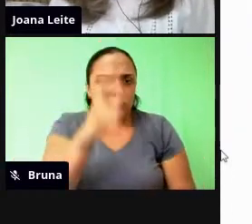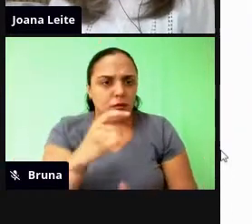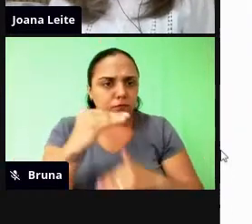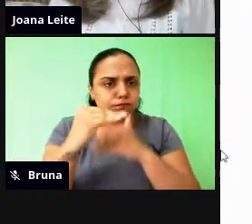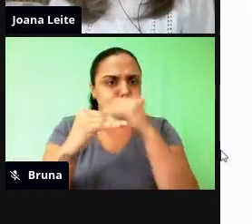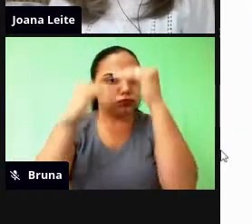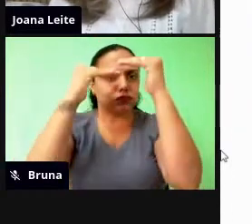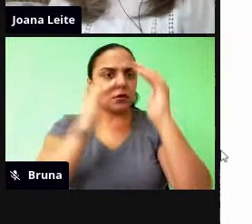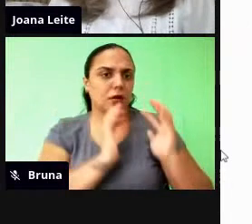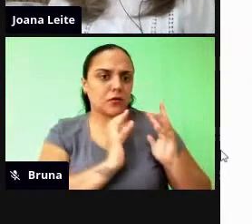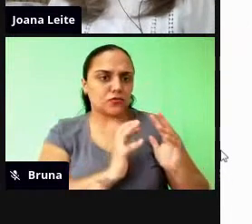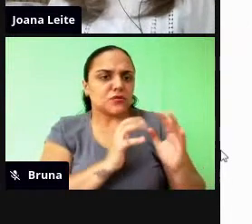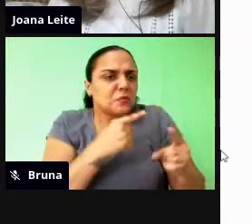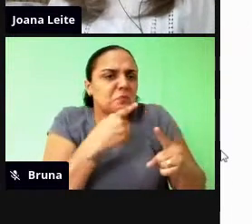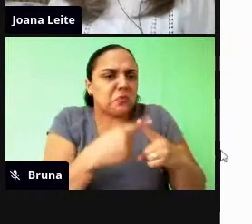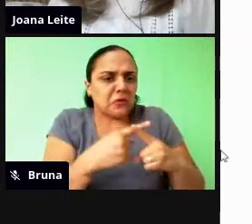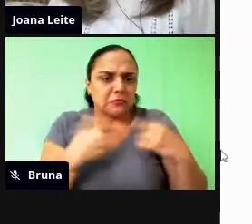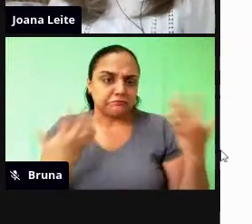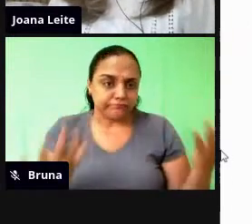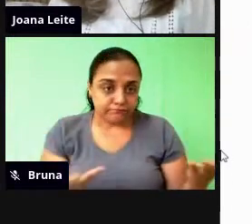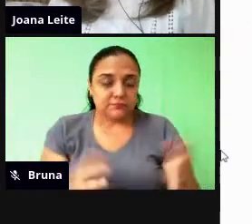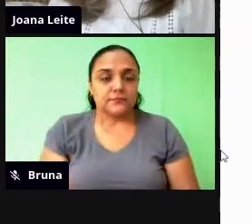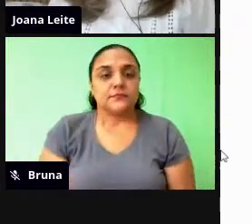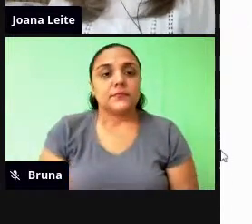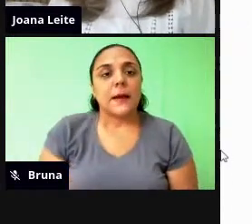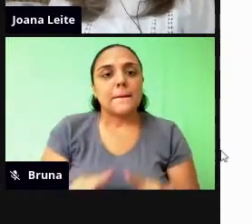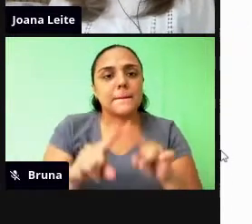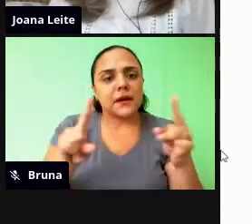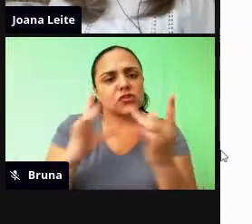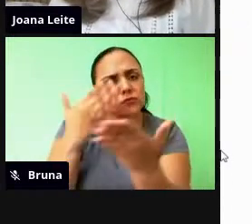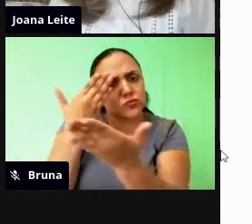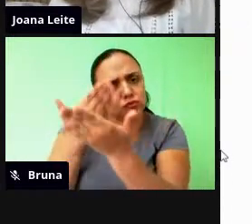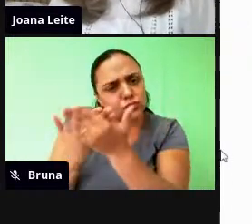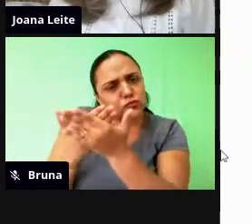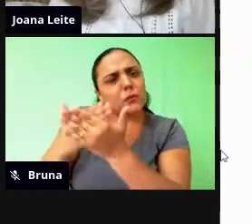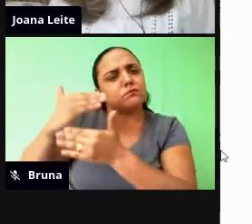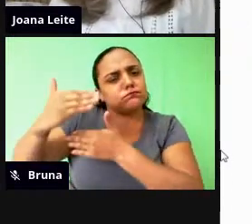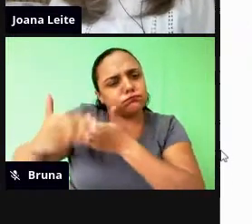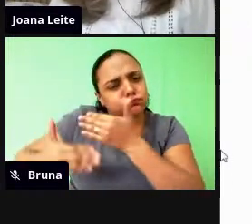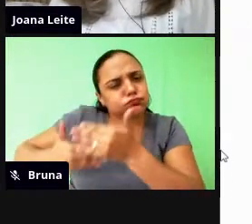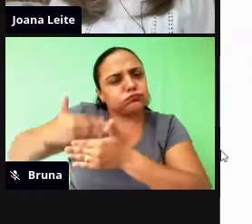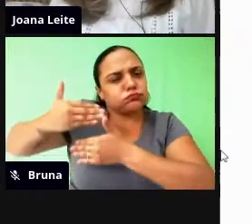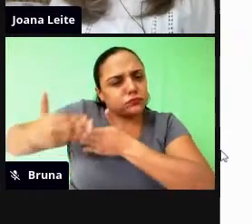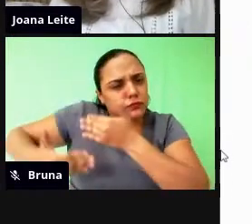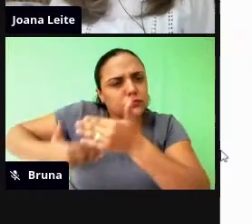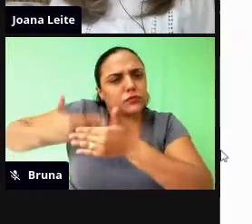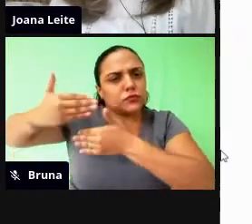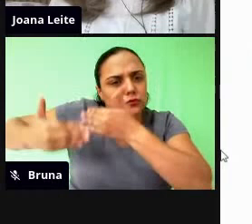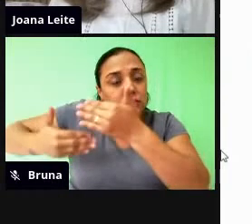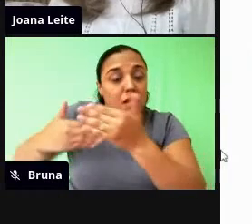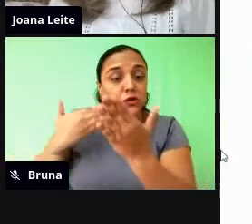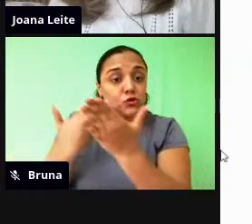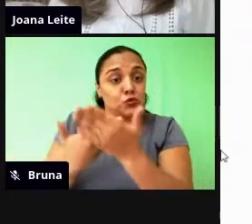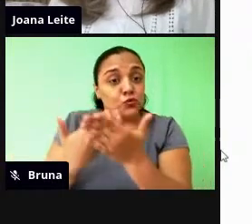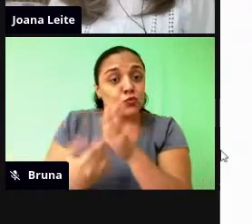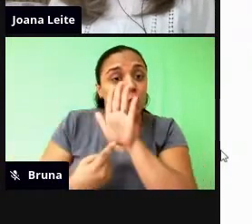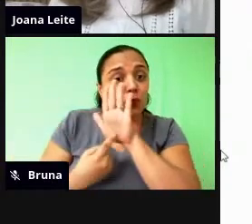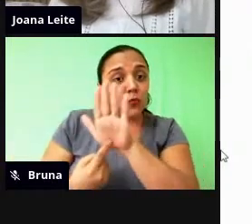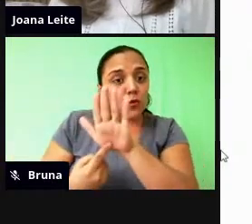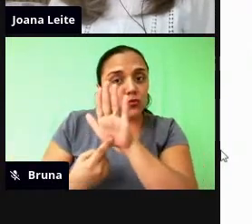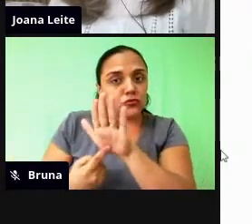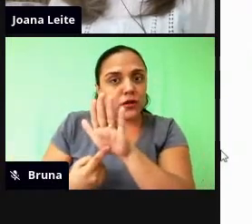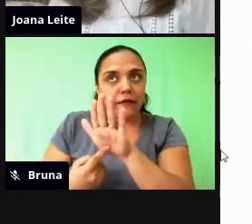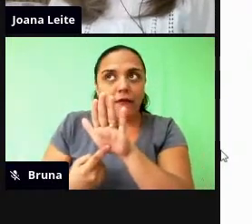autismo, a ser autista. Mas os estudos estão, né, avançando, e esses estudos eles vêm mostrando que não é